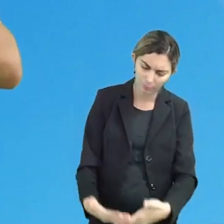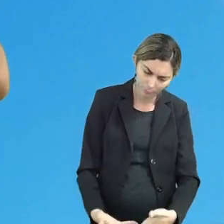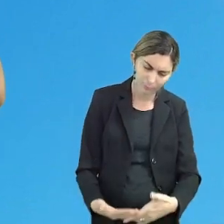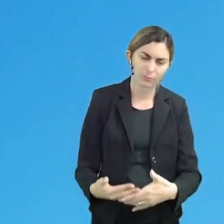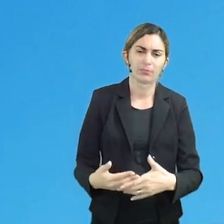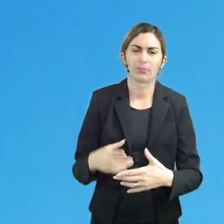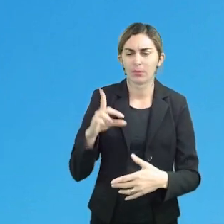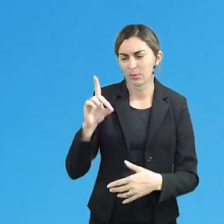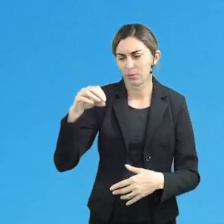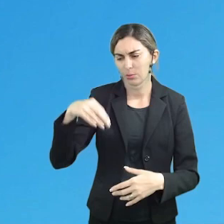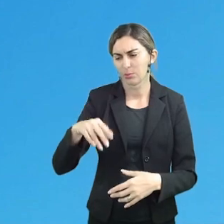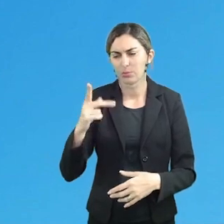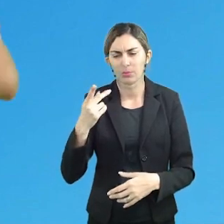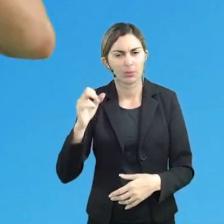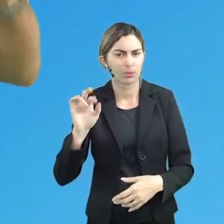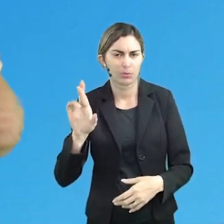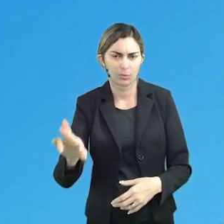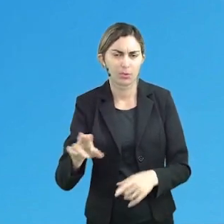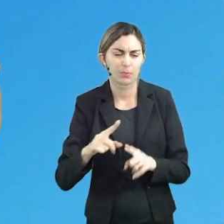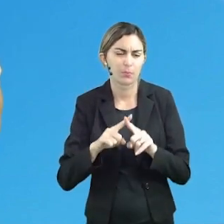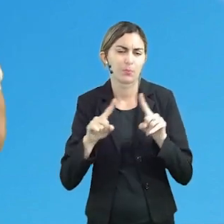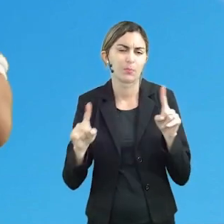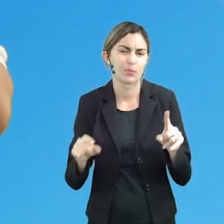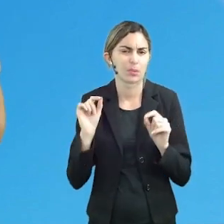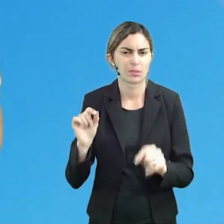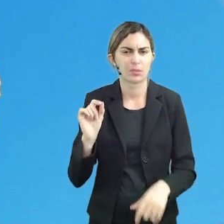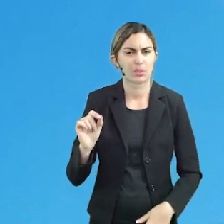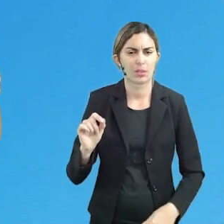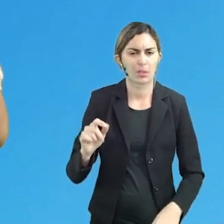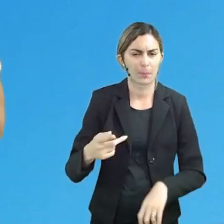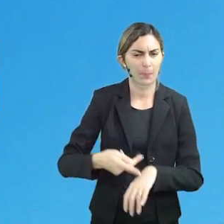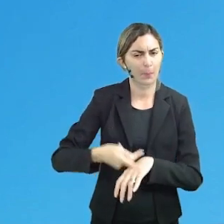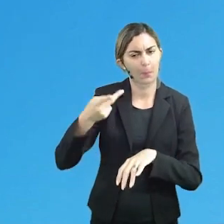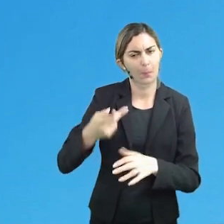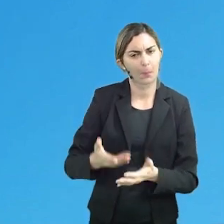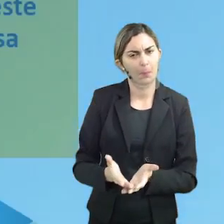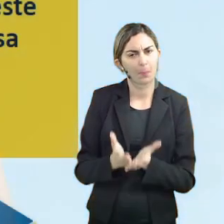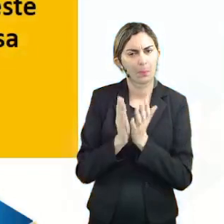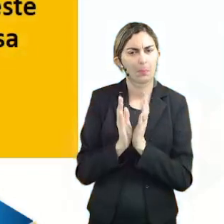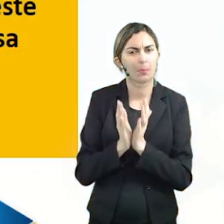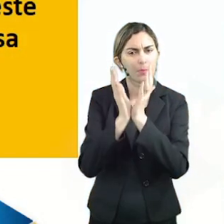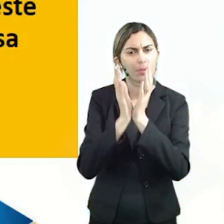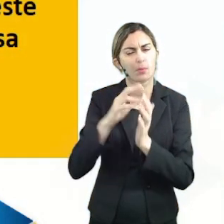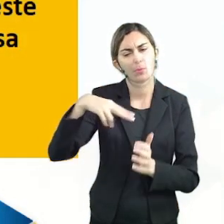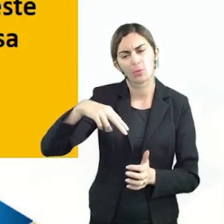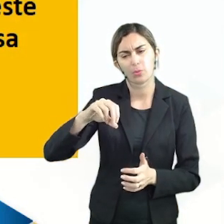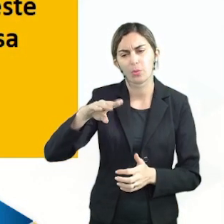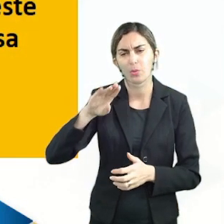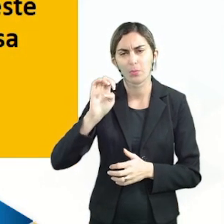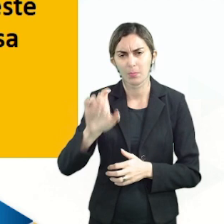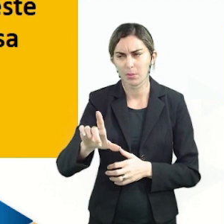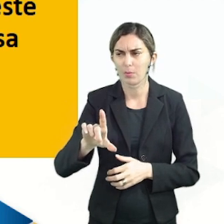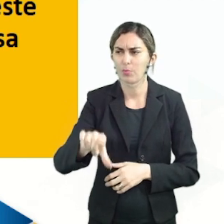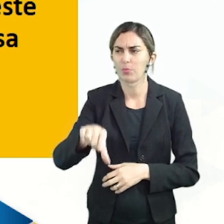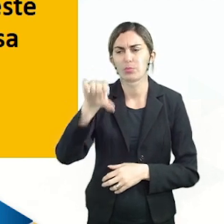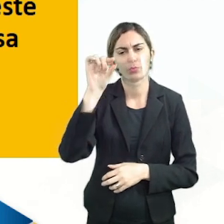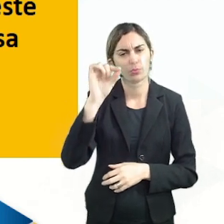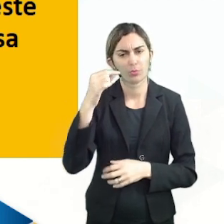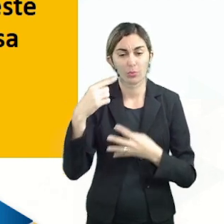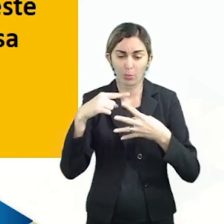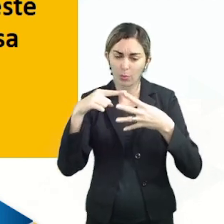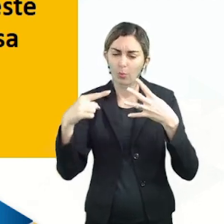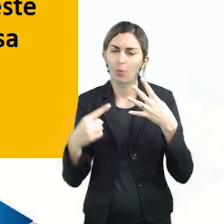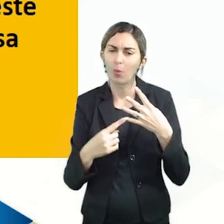caminhada de Dom Helder Câmara. Mas o que seria esse Prêmio Nobel? Acompanhe. Vejam só, foi indicado